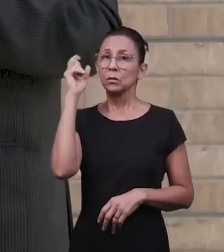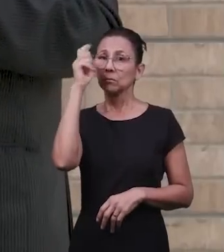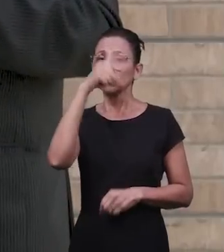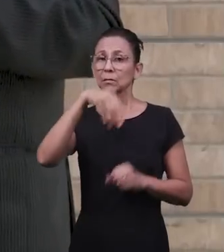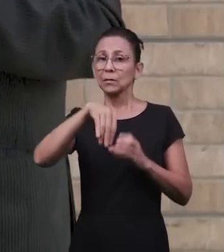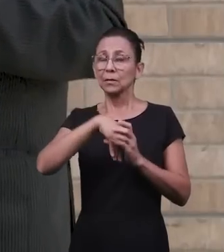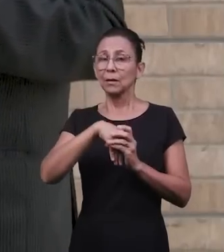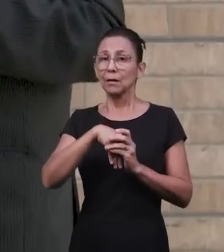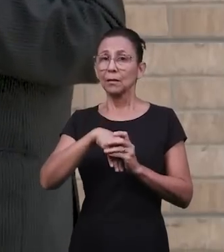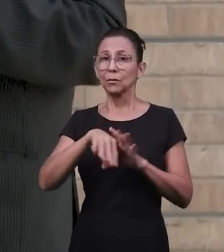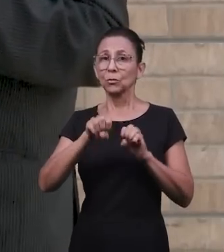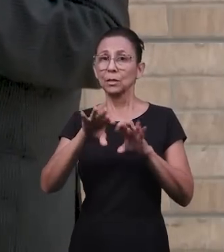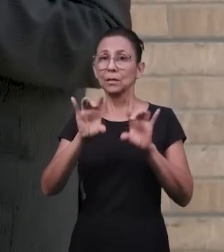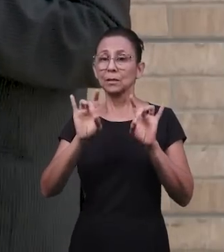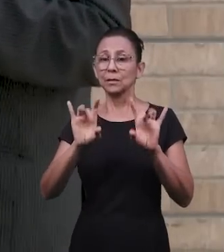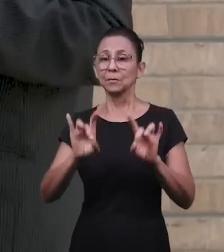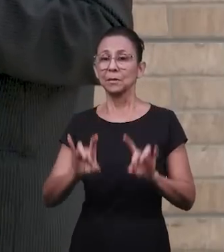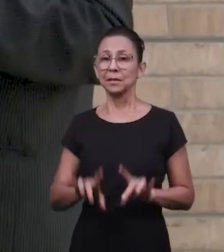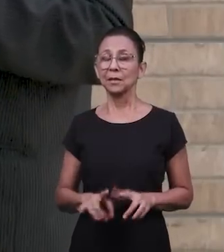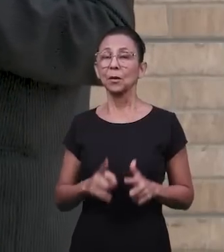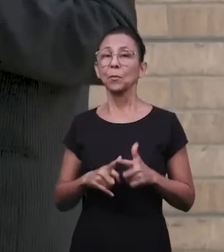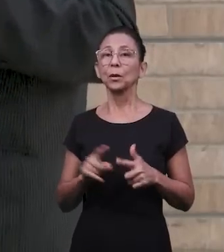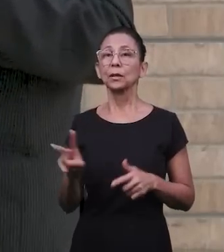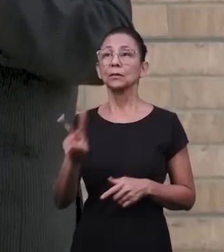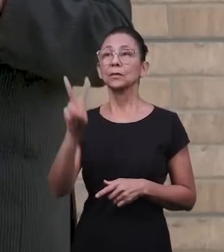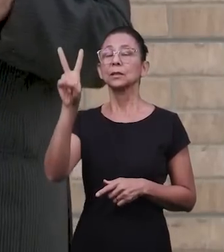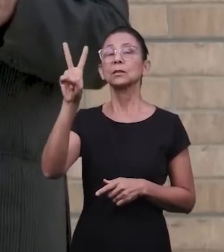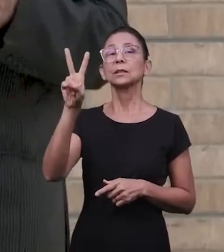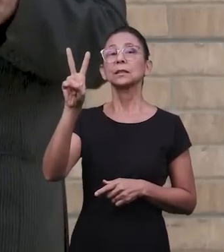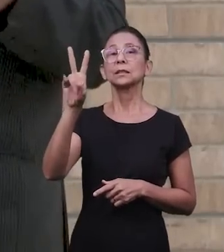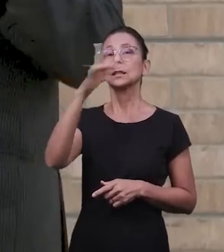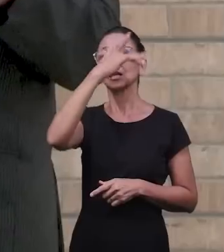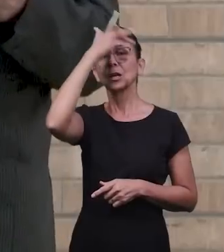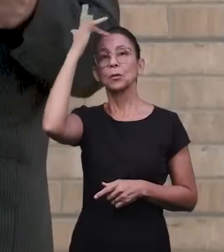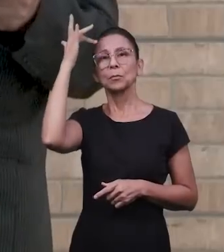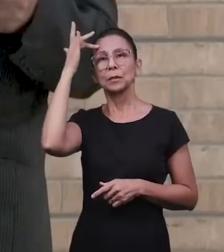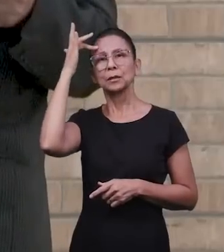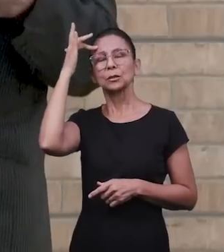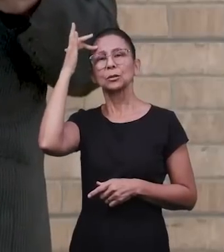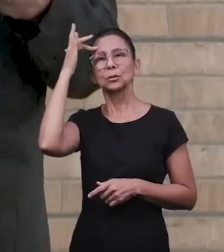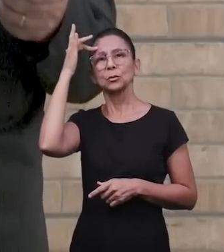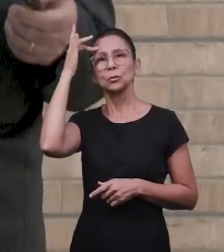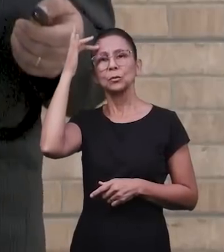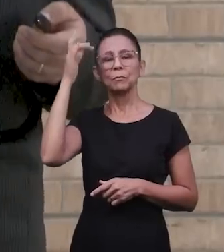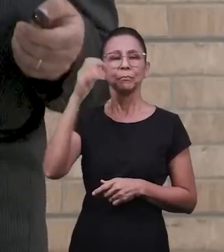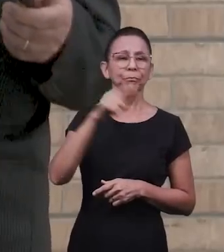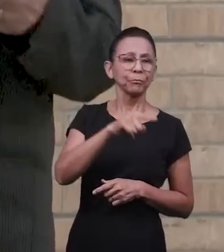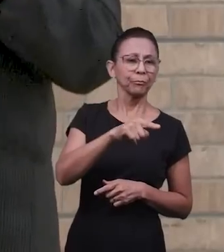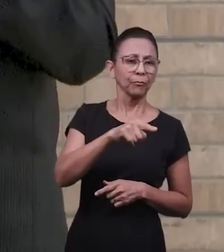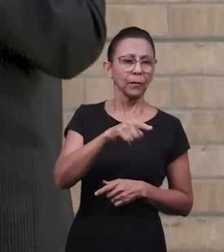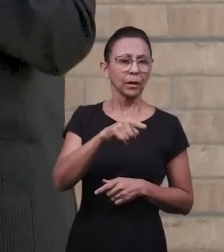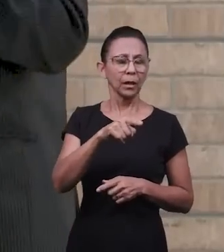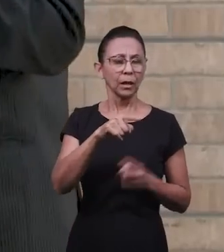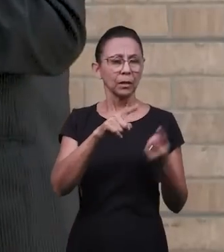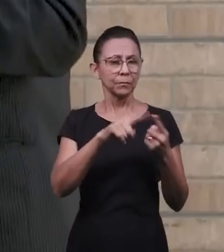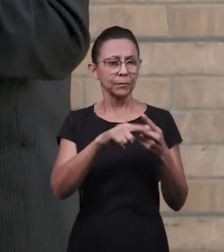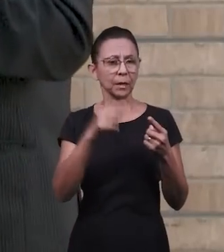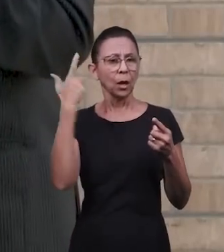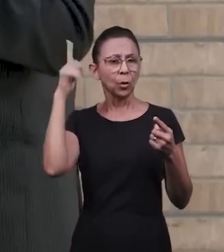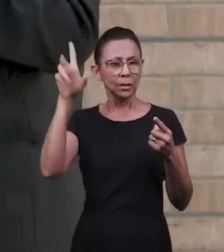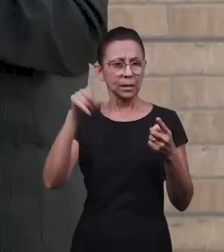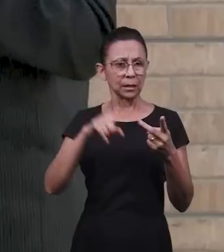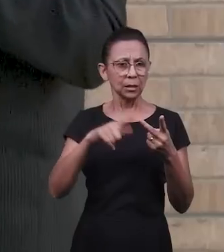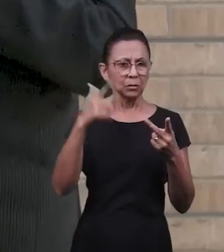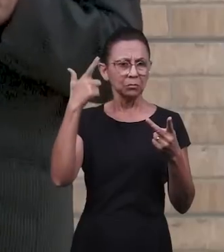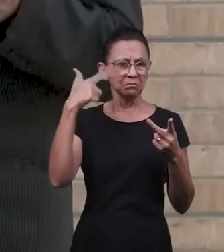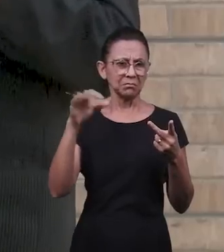da educação especial, porque ela valoriza a pessoa naquilo que ela consegue. Esse conseguiu, aquele não conseguiu,